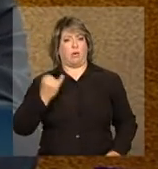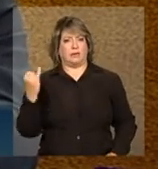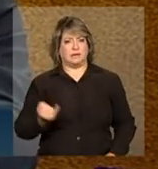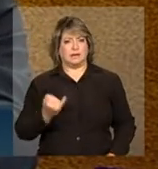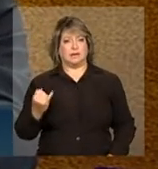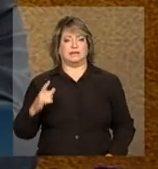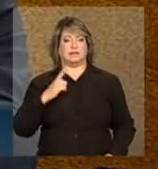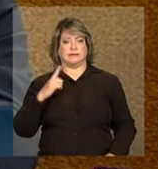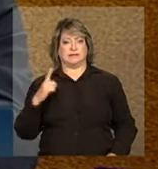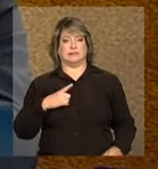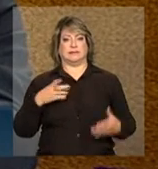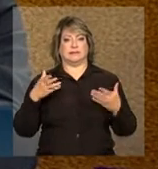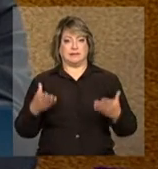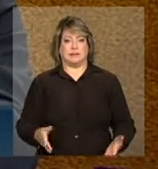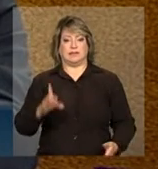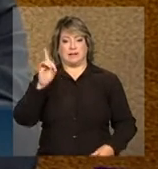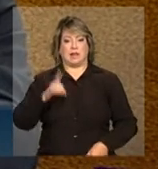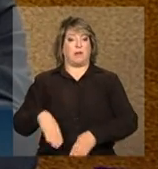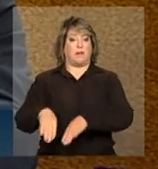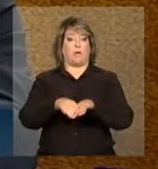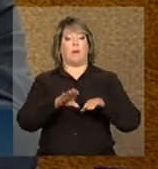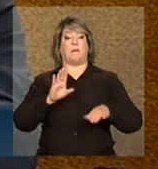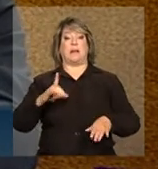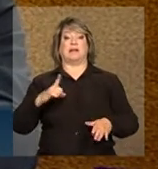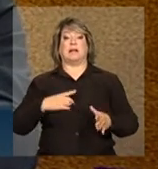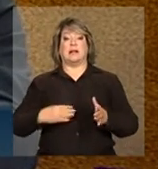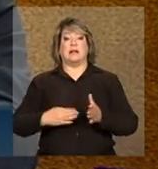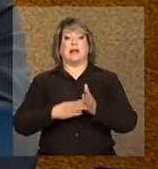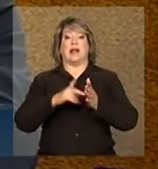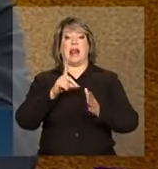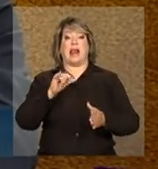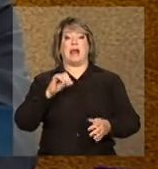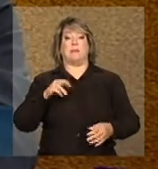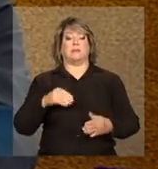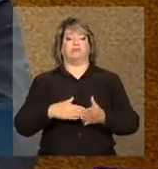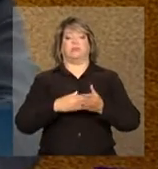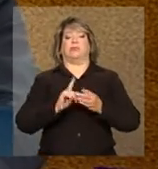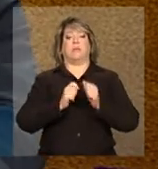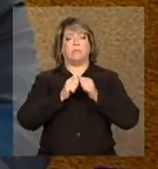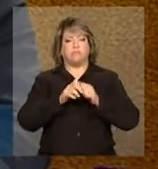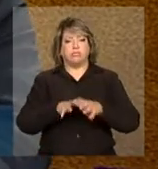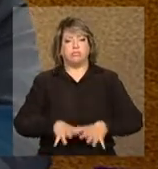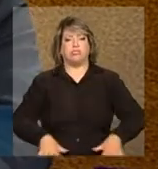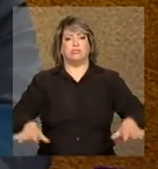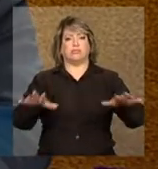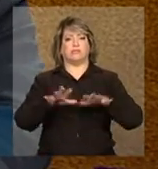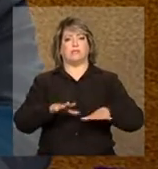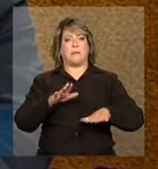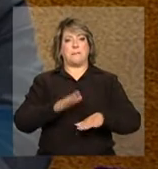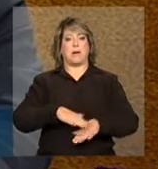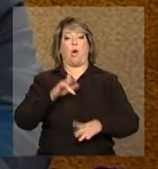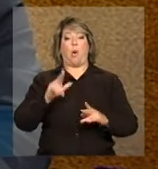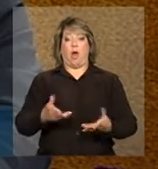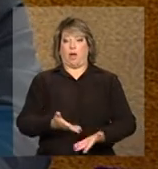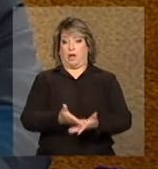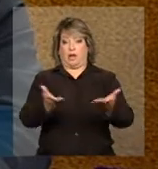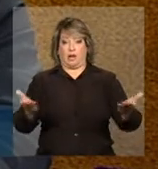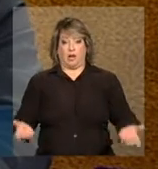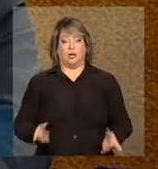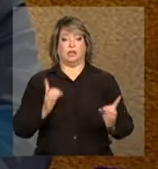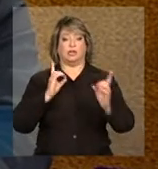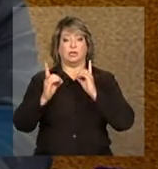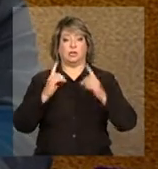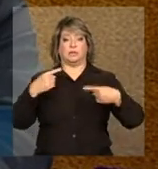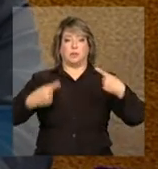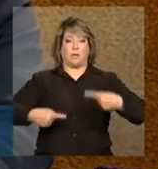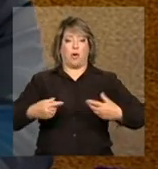desse tipo de democracia, são limites que precisam ser cada vez mais ampliados por mecanismos como esse que a gente vem